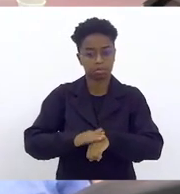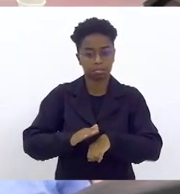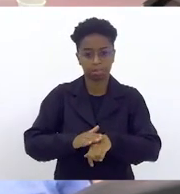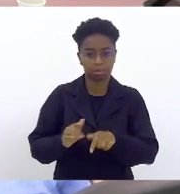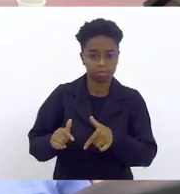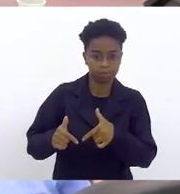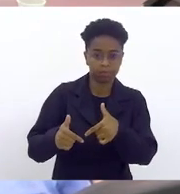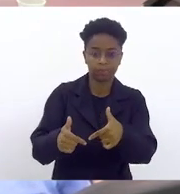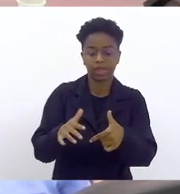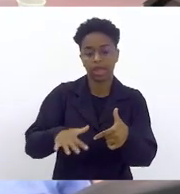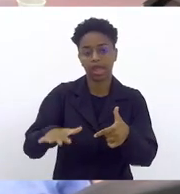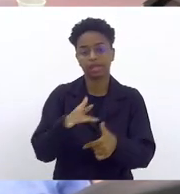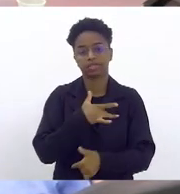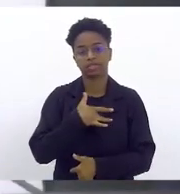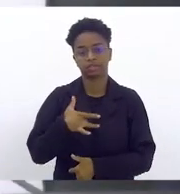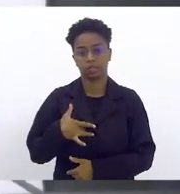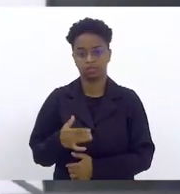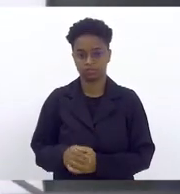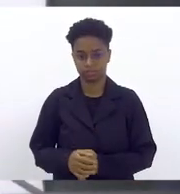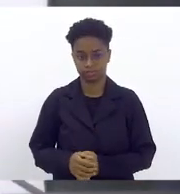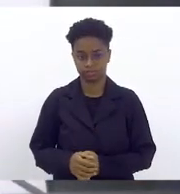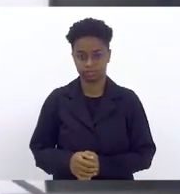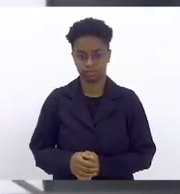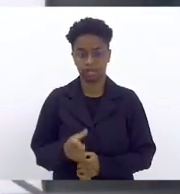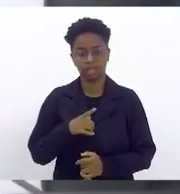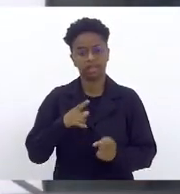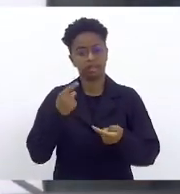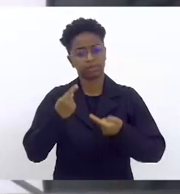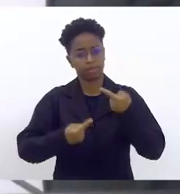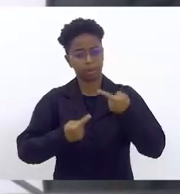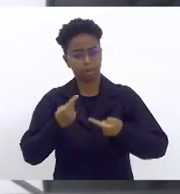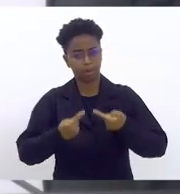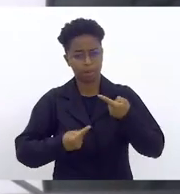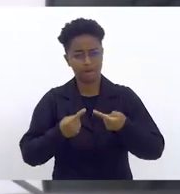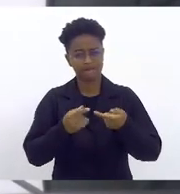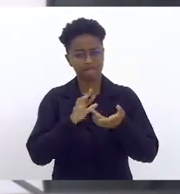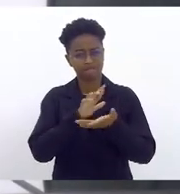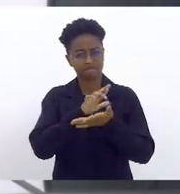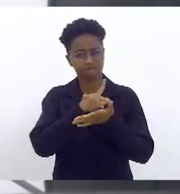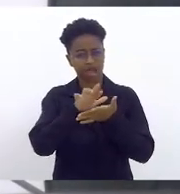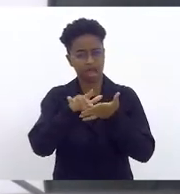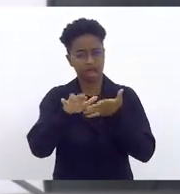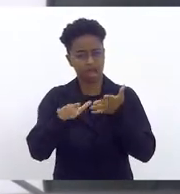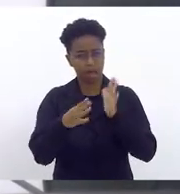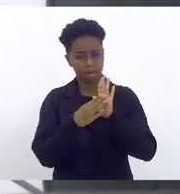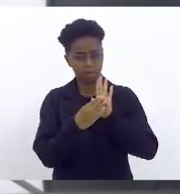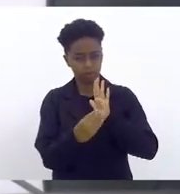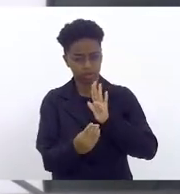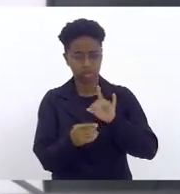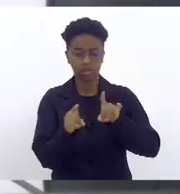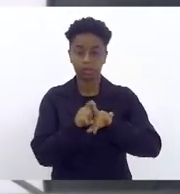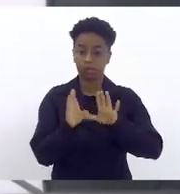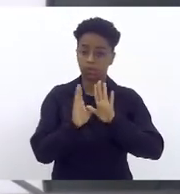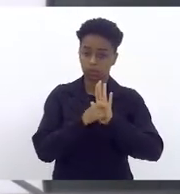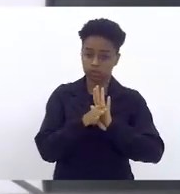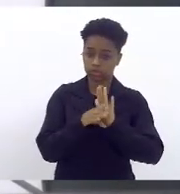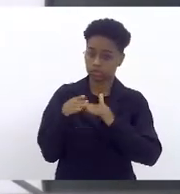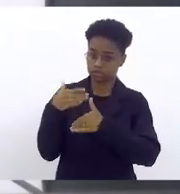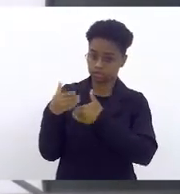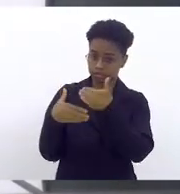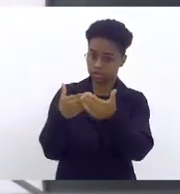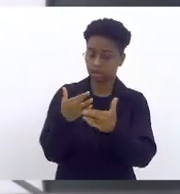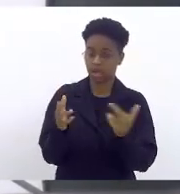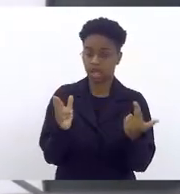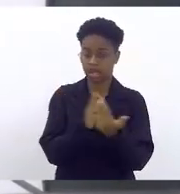no campo da saúde é uma discussão entre distintos modelos e conceitos de desenvolvimento e das relações